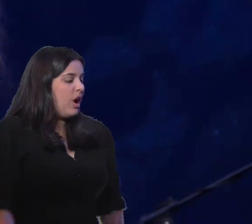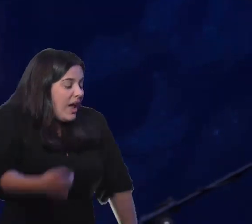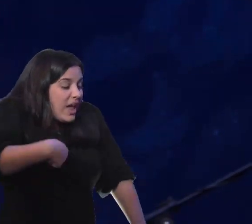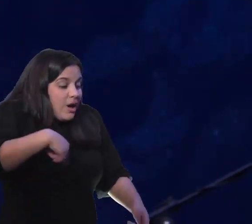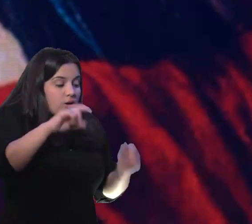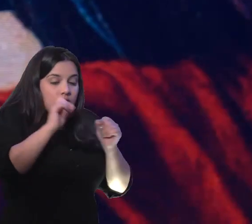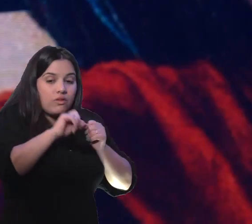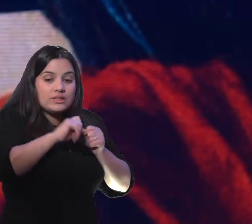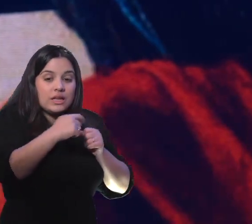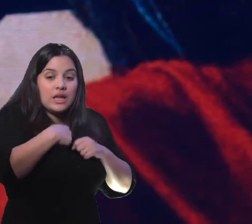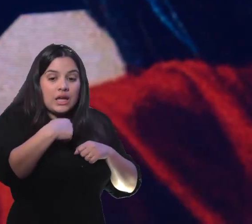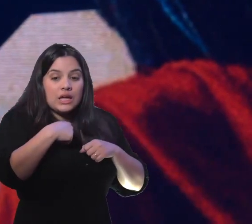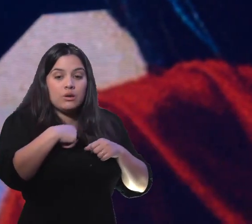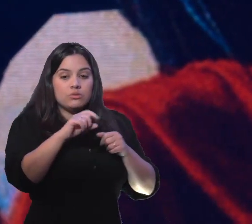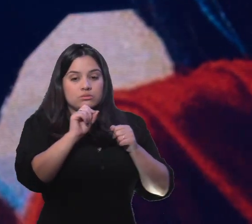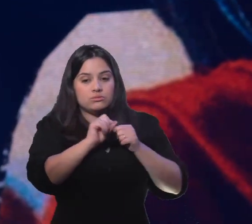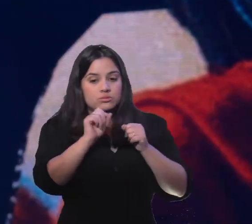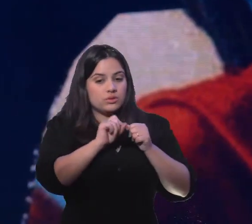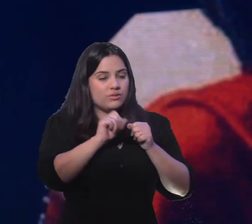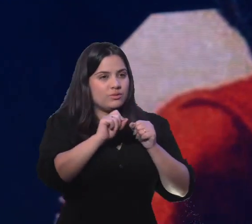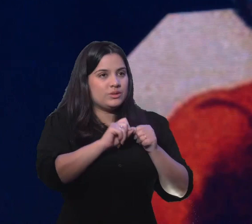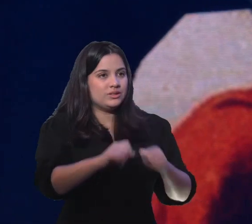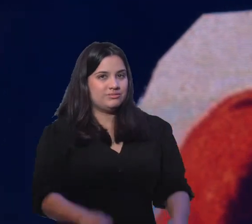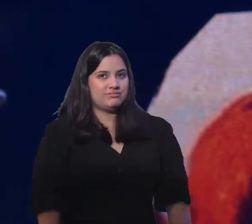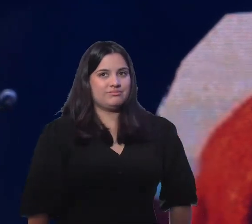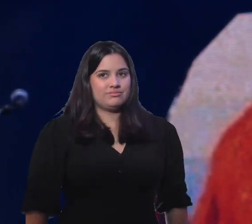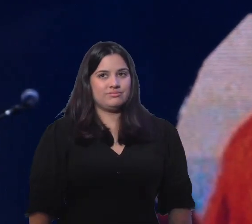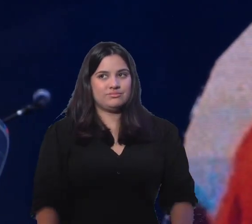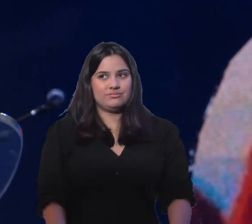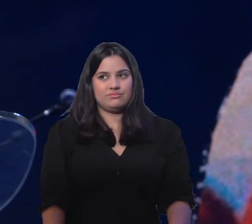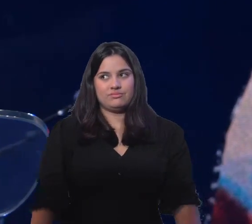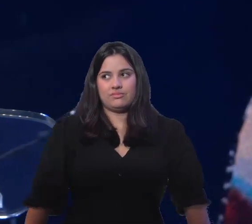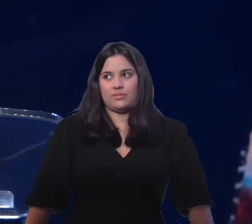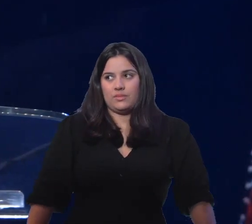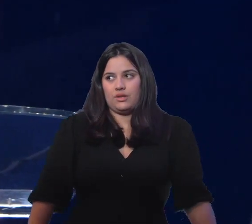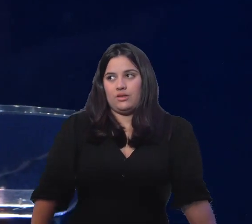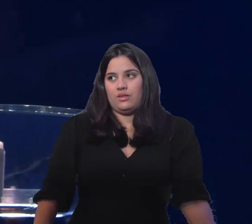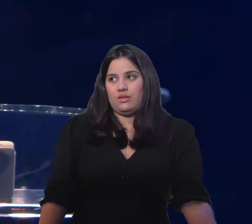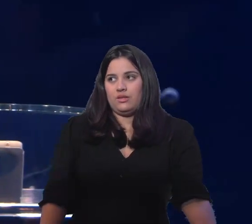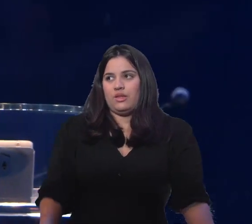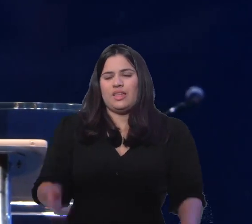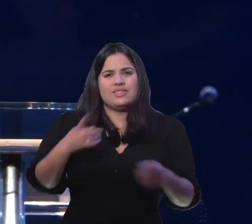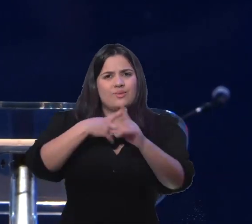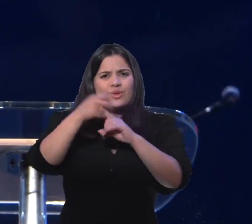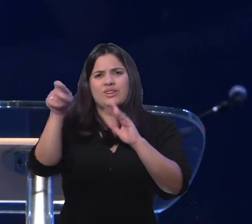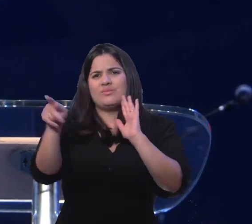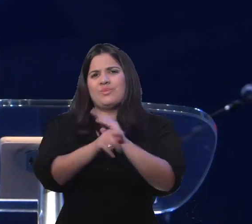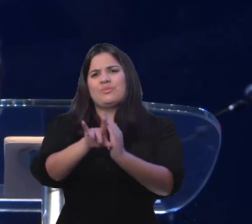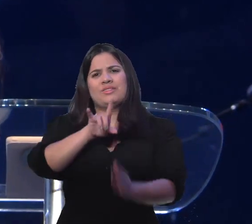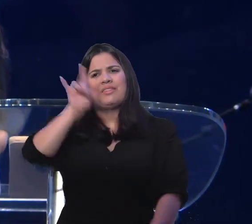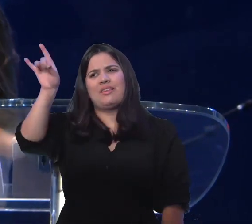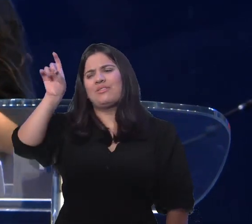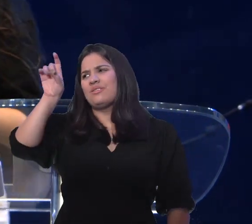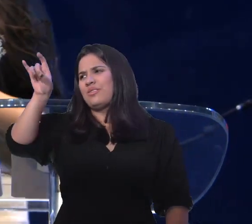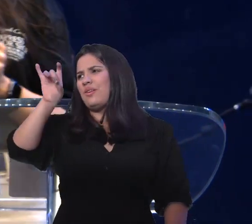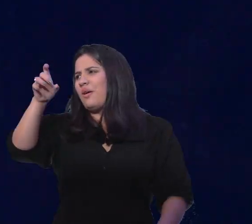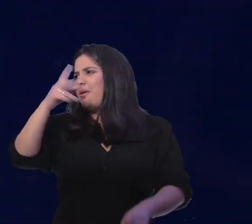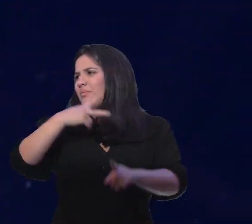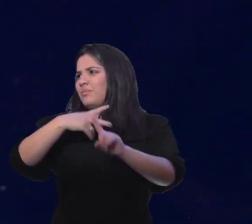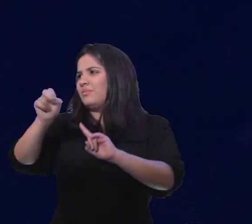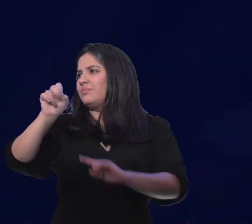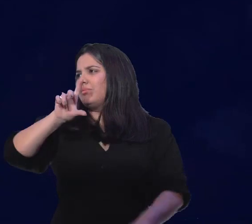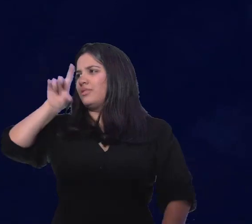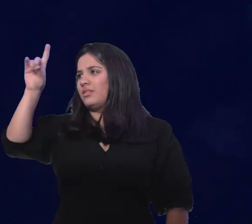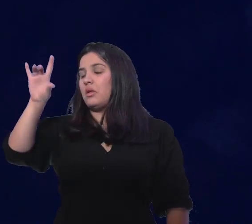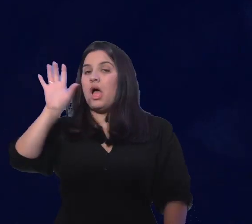eu. Deus não divide o crédito das vitórias. Vocês já perceberam isso? Muitas vezes Deus